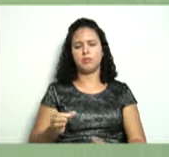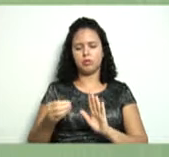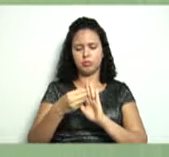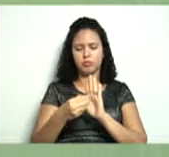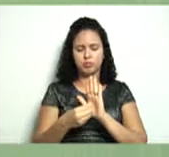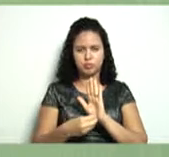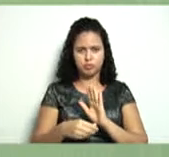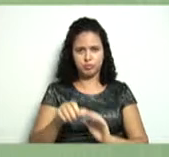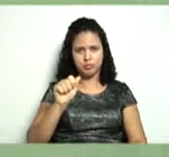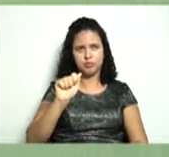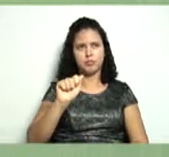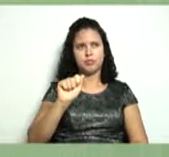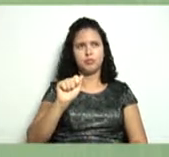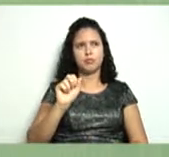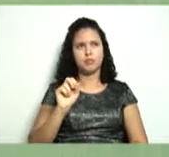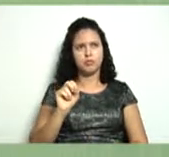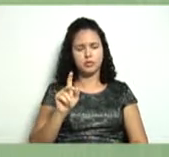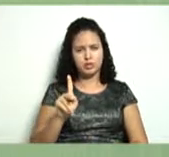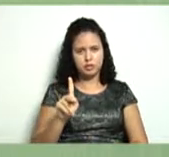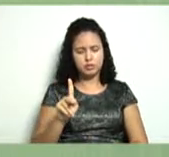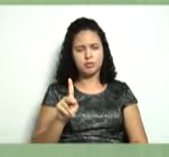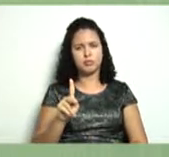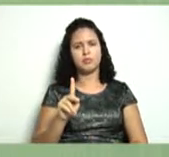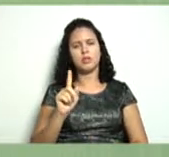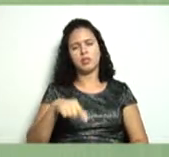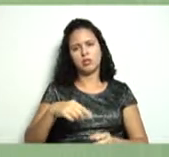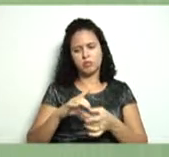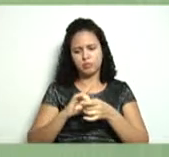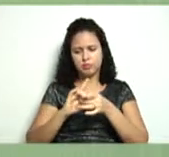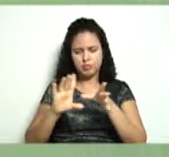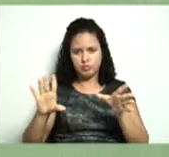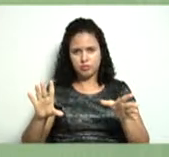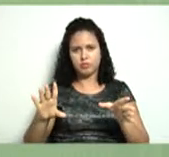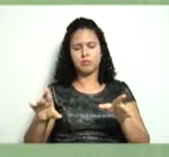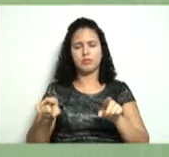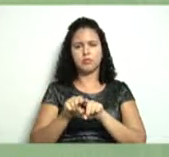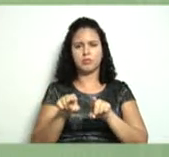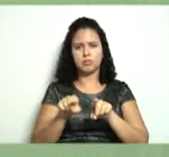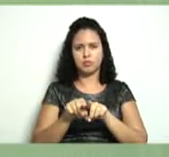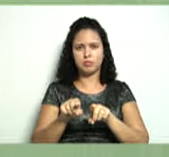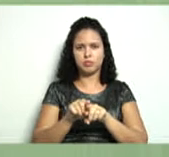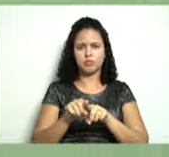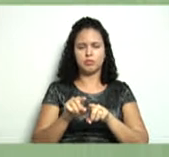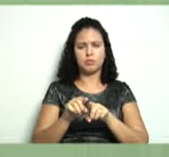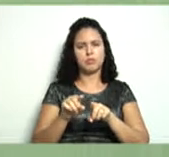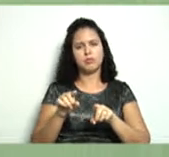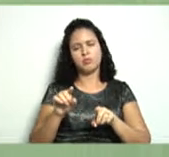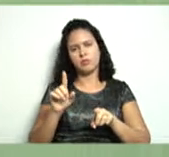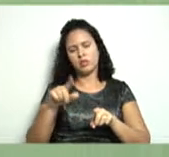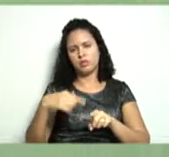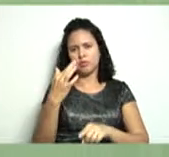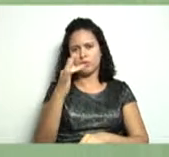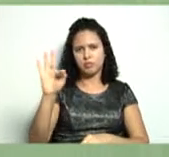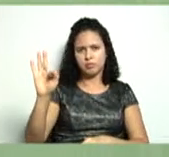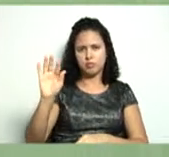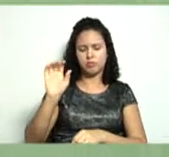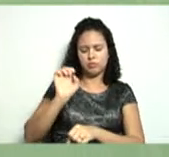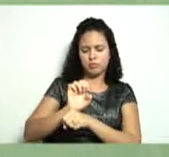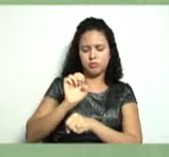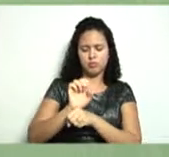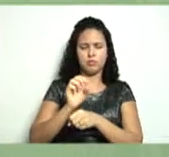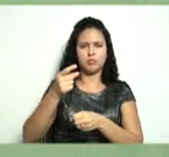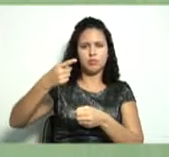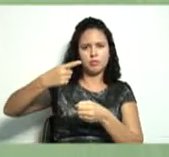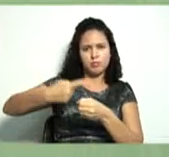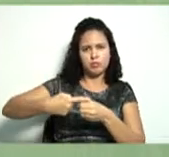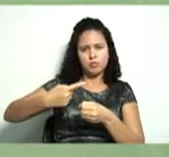alternativa. Aqui nós estamos falando sobre autorização e funcionamento, tanto no Executivo Federal, Estadual, Municipal, como